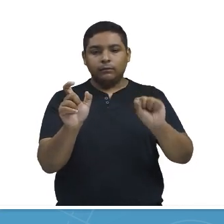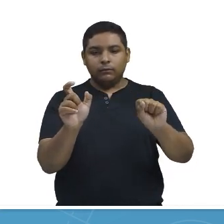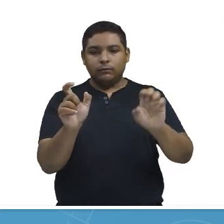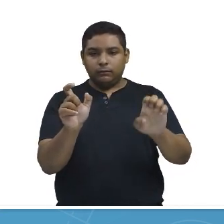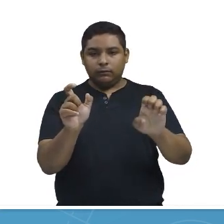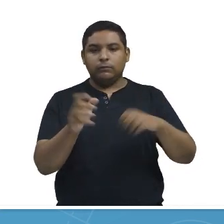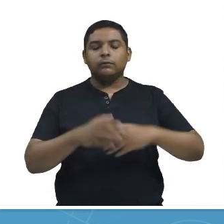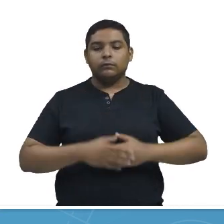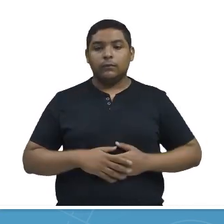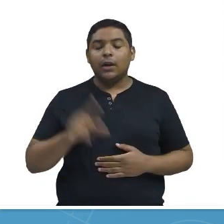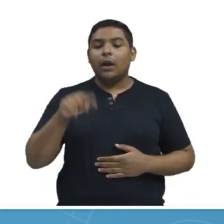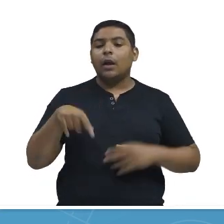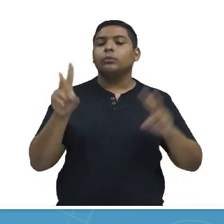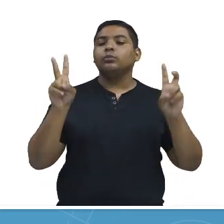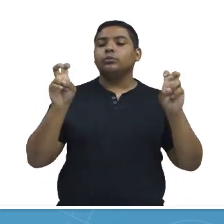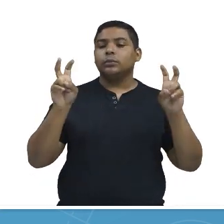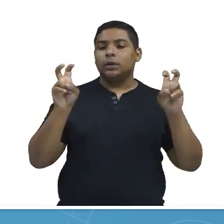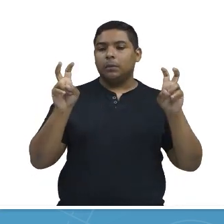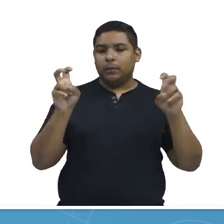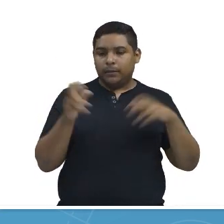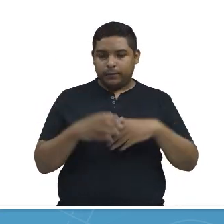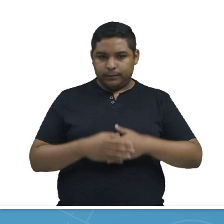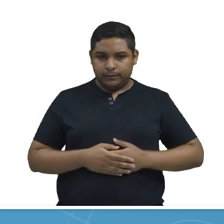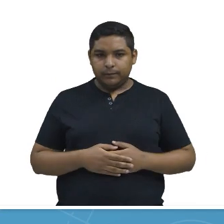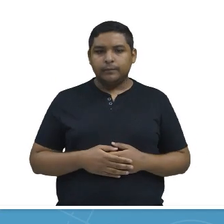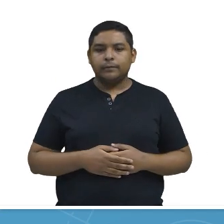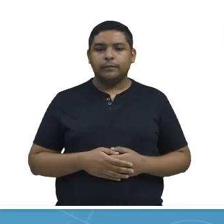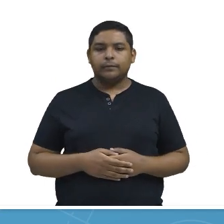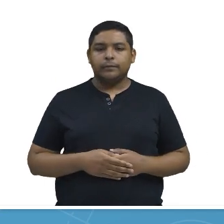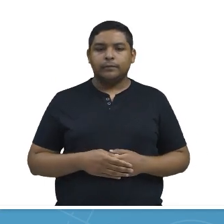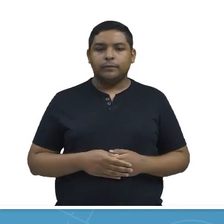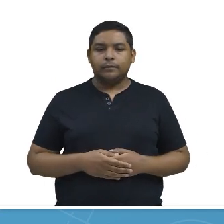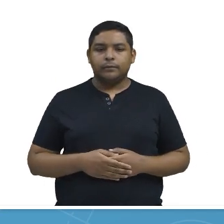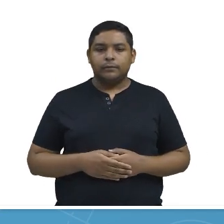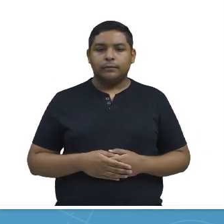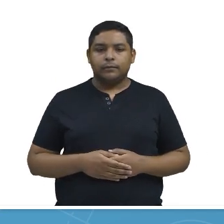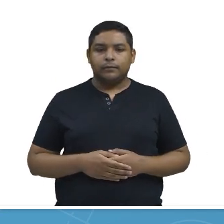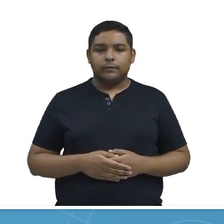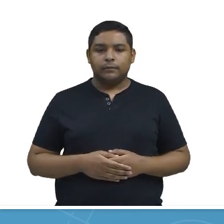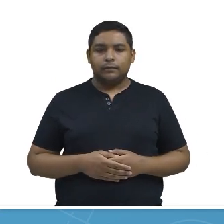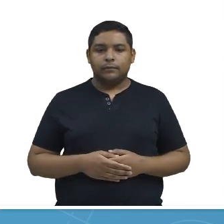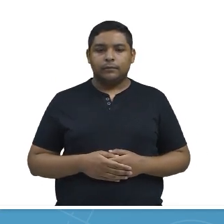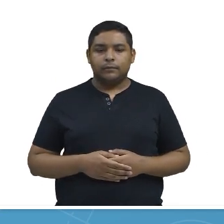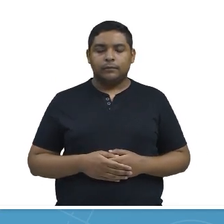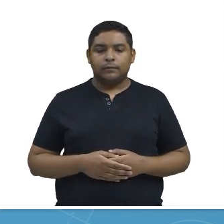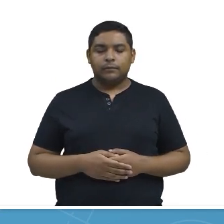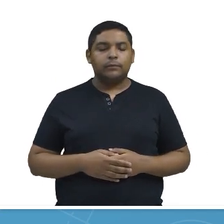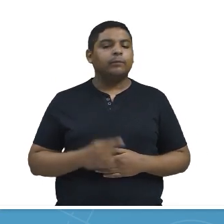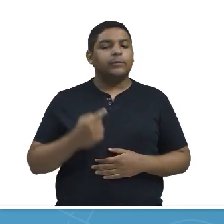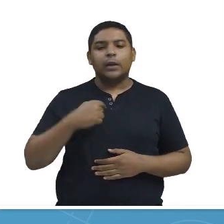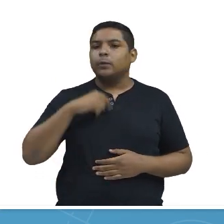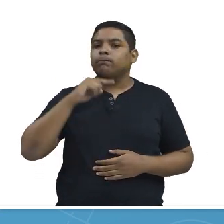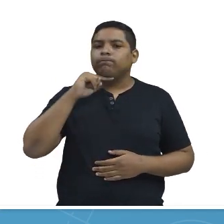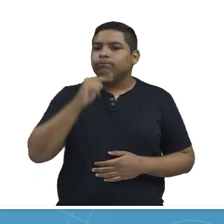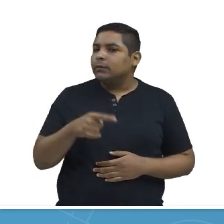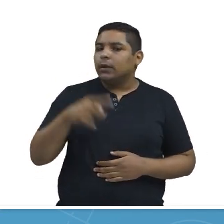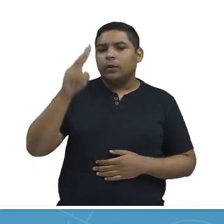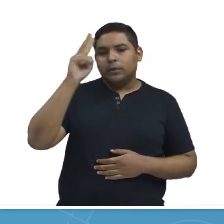title, o título, cujo título, whose title, I couldn't remember. Eu não